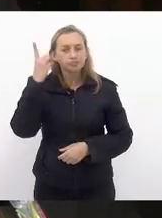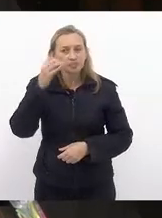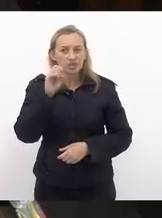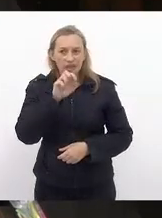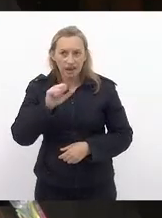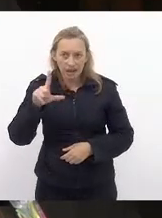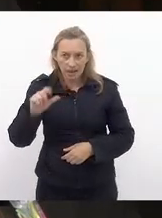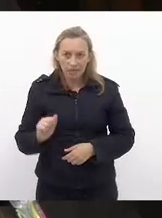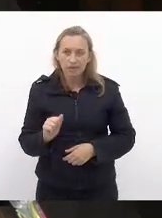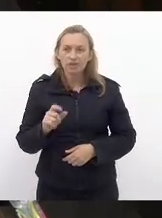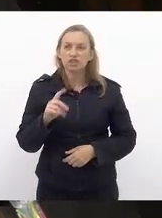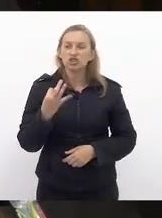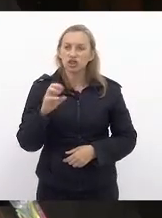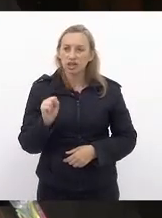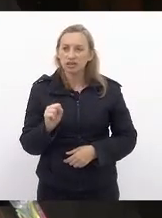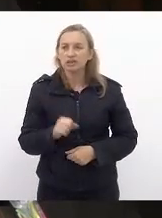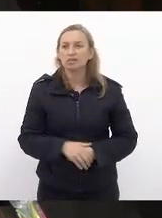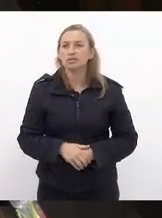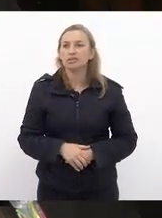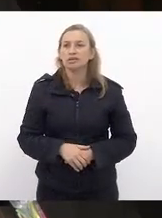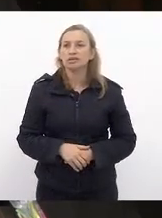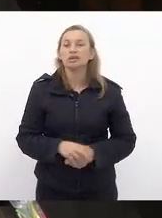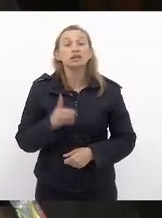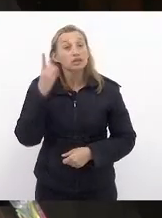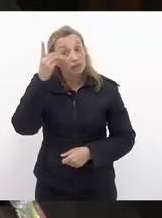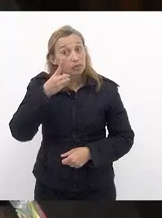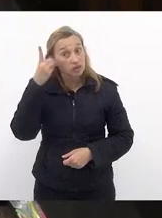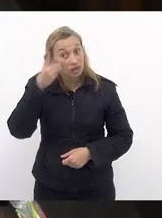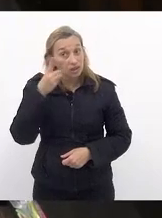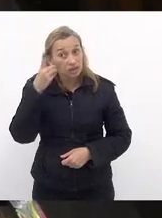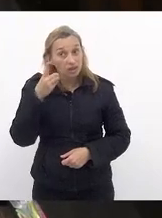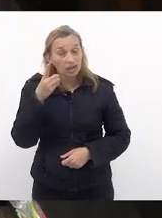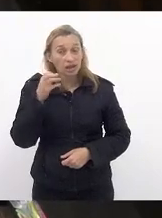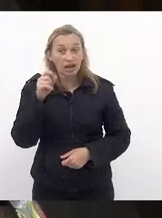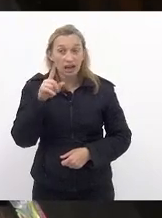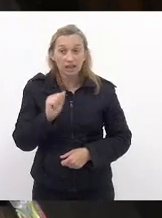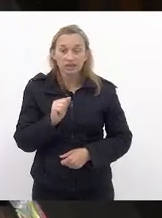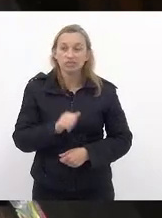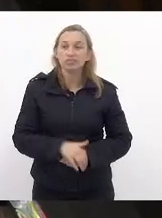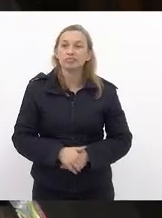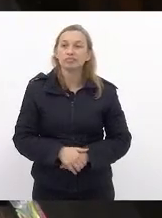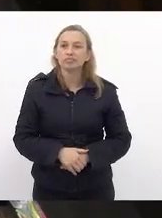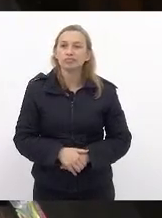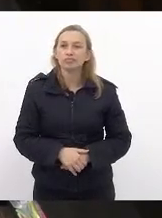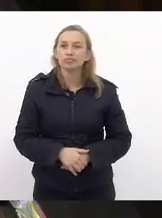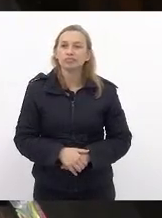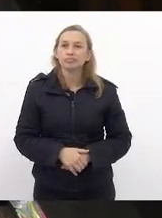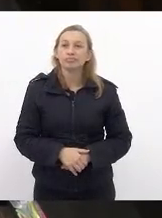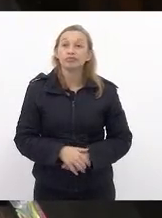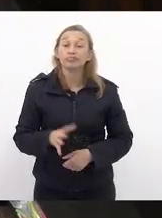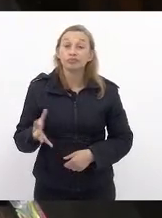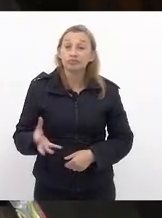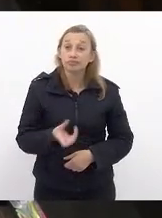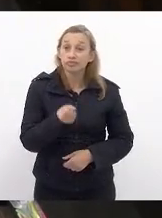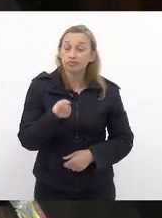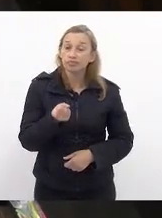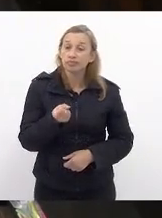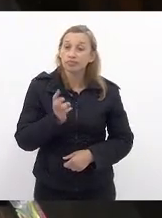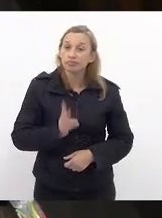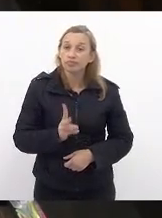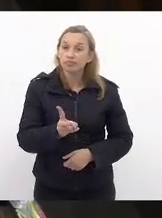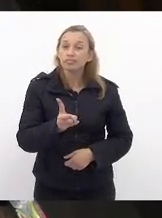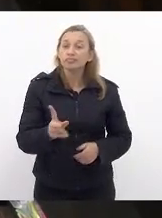o deputado chá de Batista e deputada Alana passos de salvou a